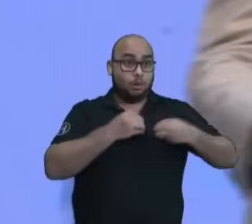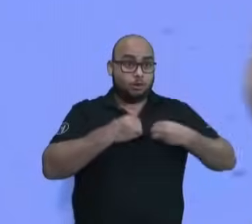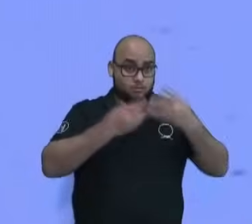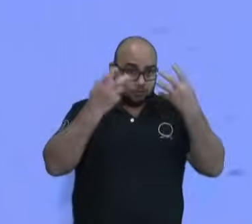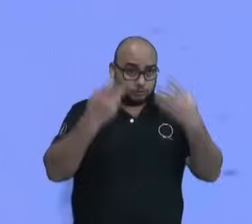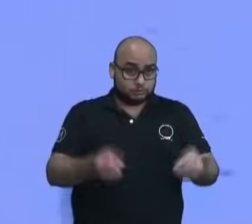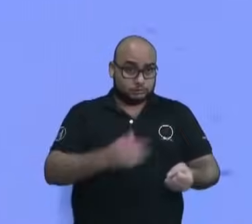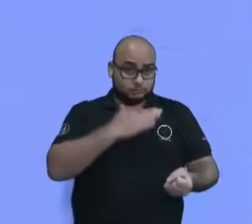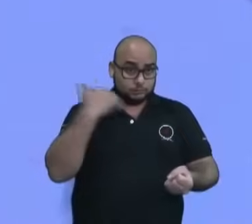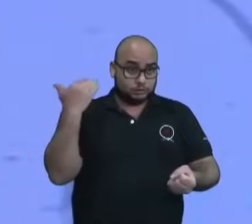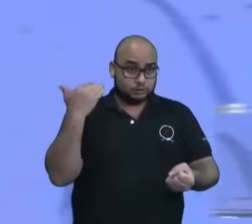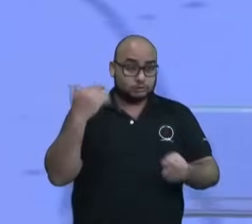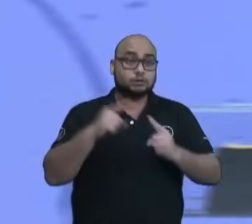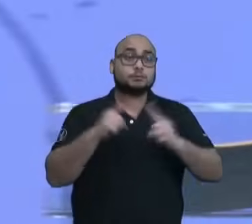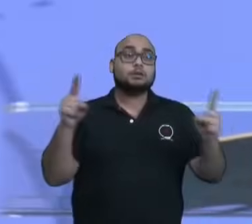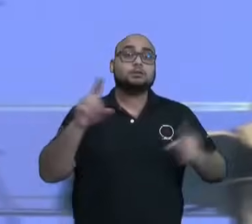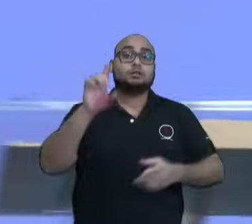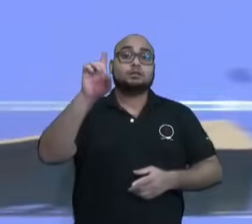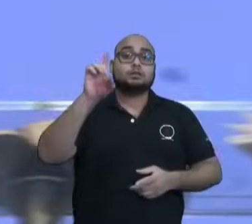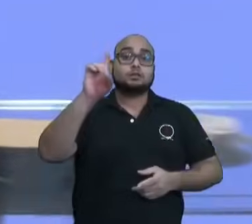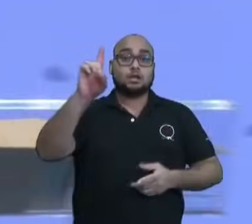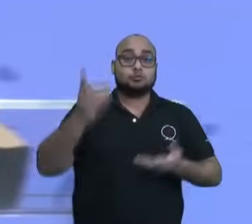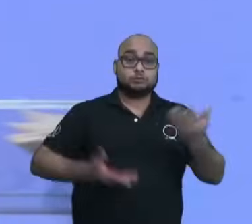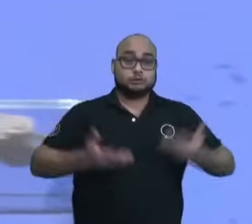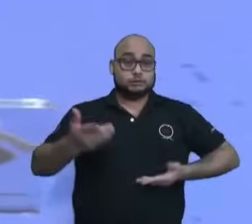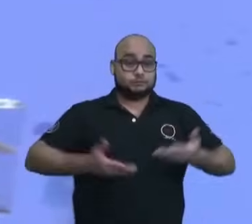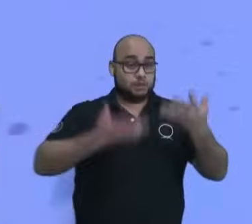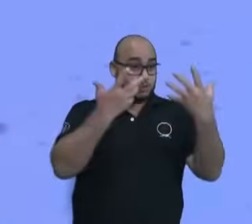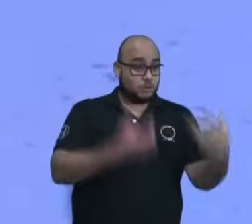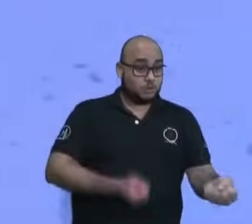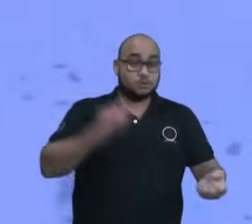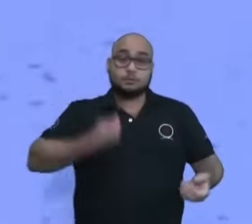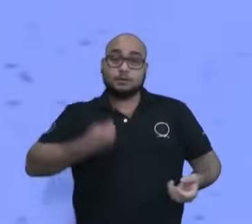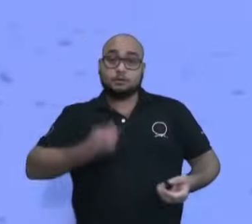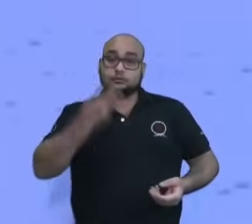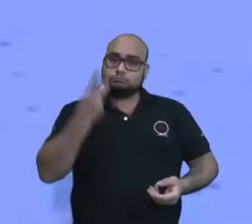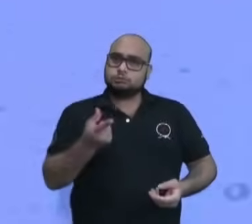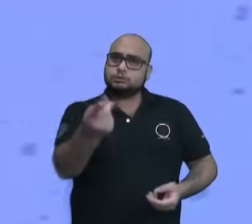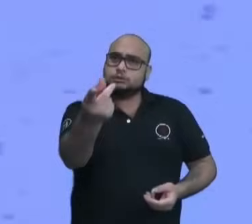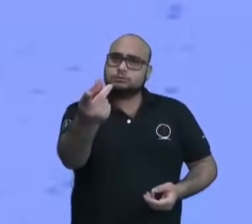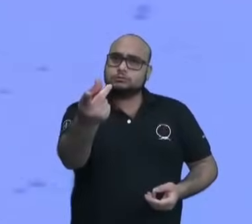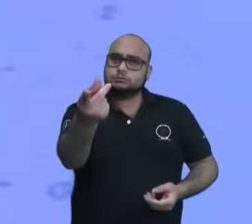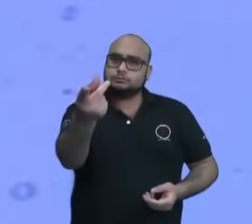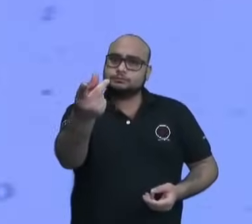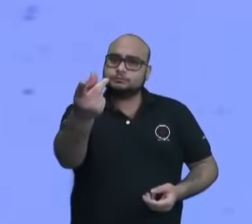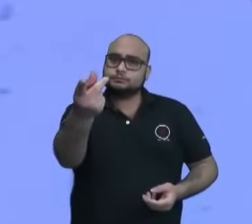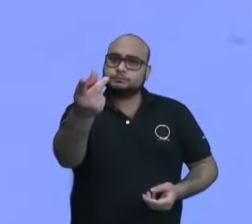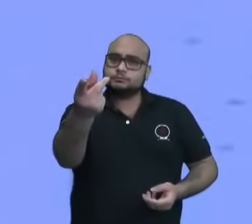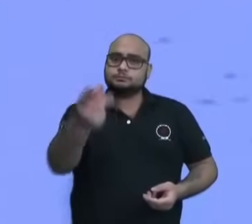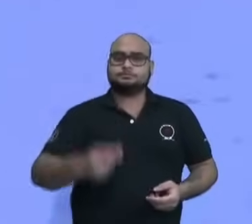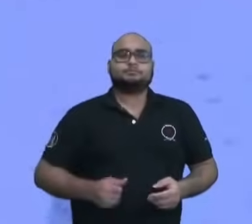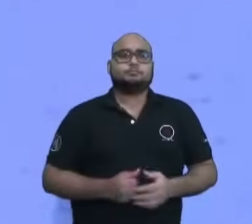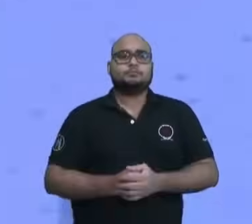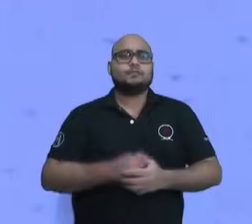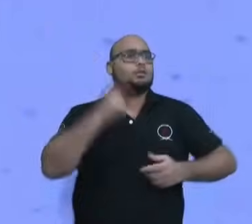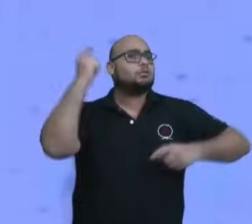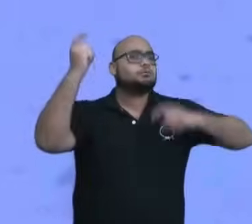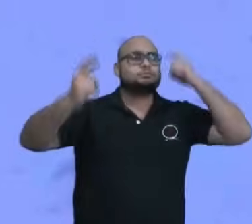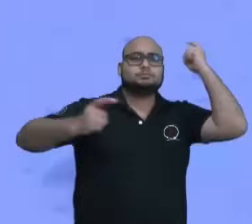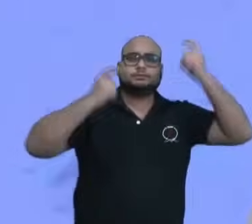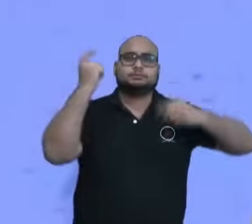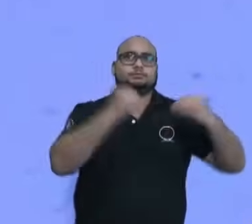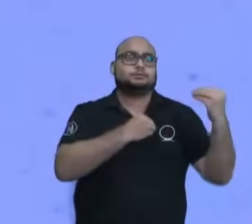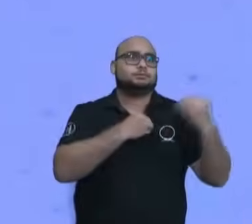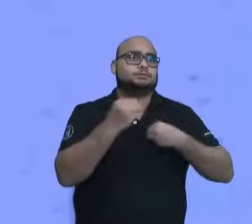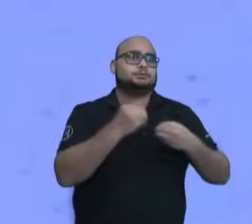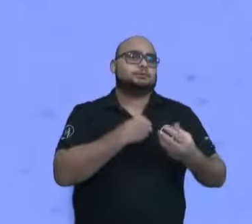Paulo táa dizendo isso para pecador ou para crente para crente e outra não se preocupe com Pecado você